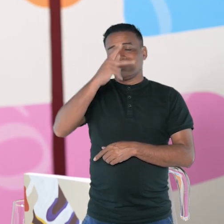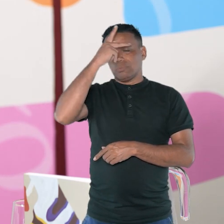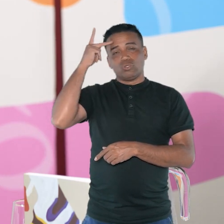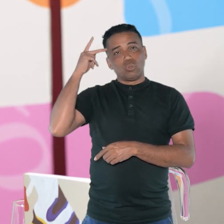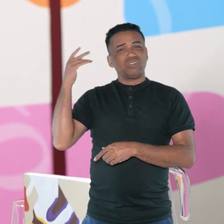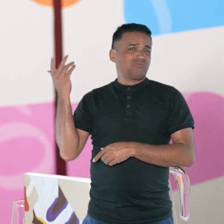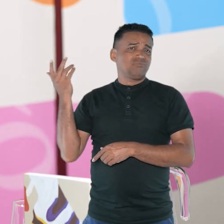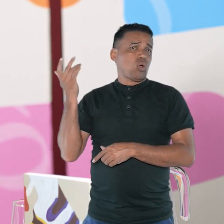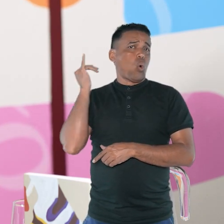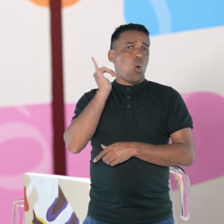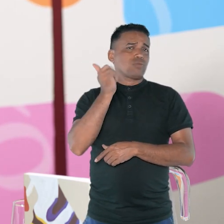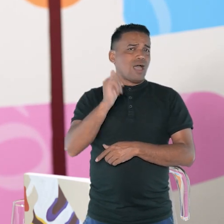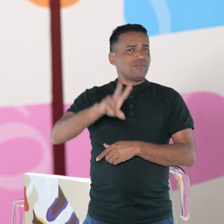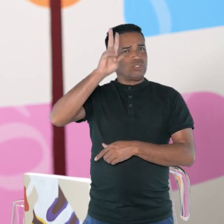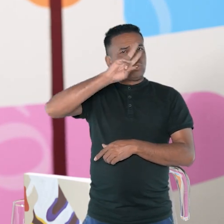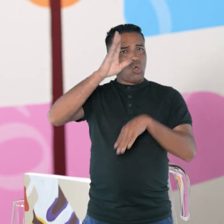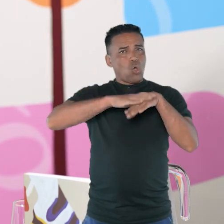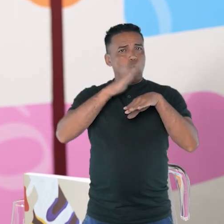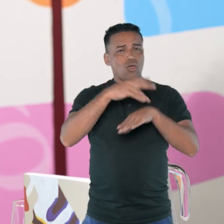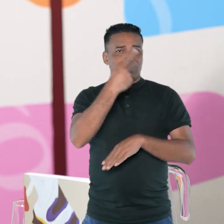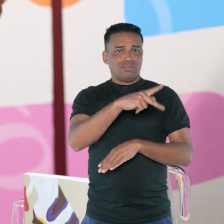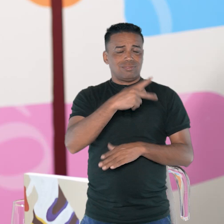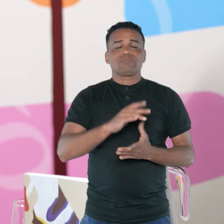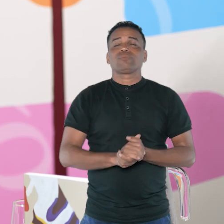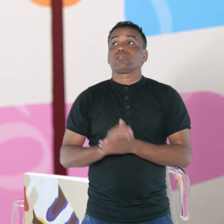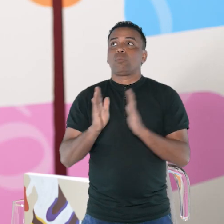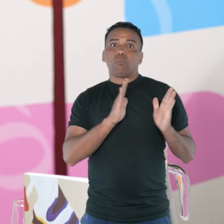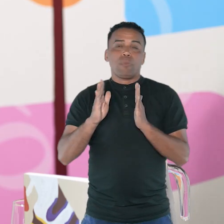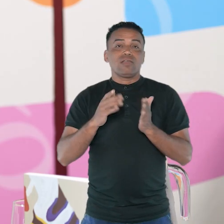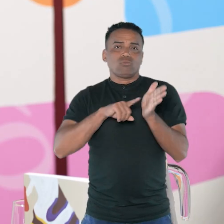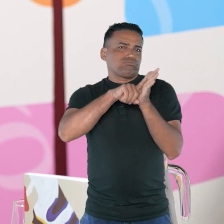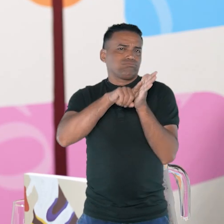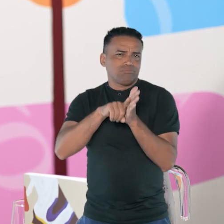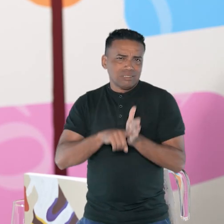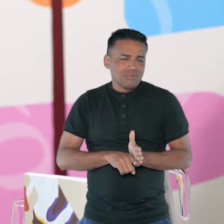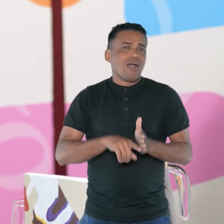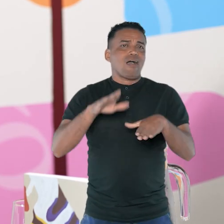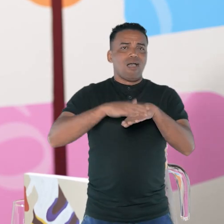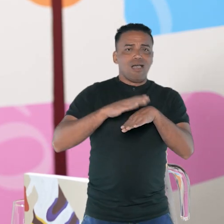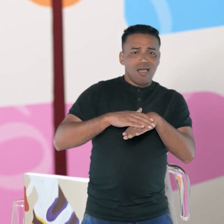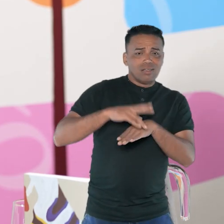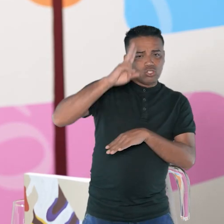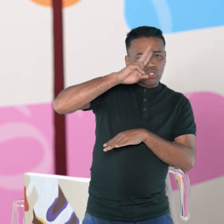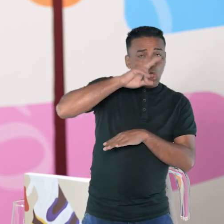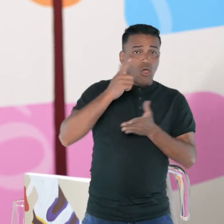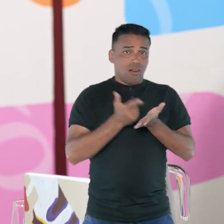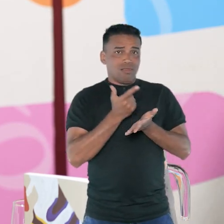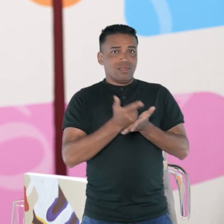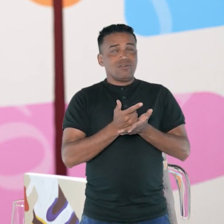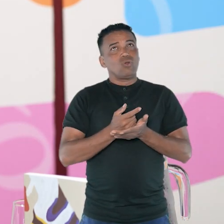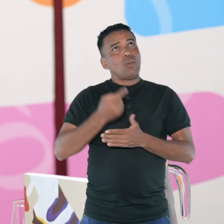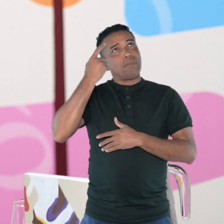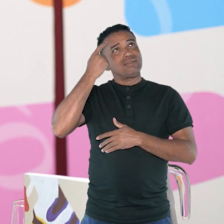as histórias dele, né? E num grande momento, quando eu comecei a pesquisar a sua história, o seu livro, me veio muito o seu